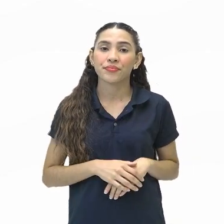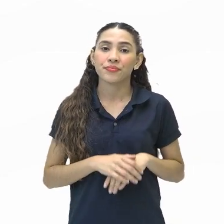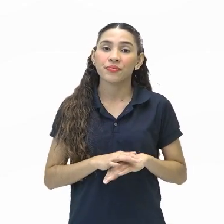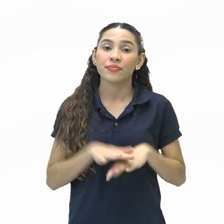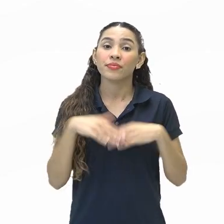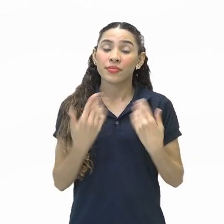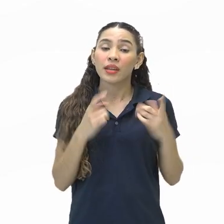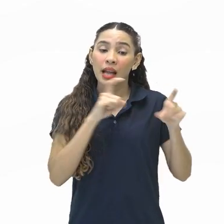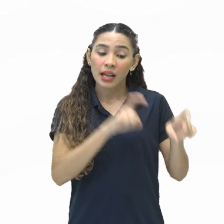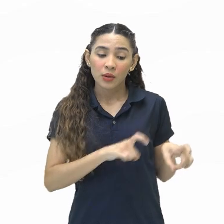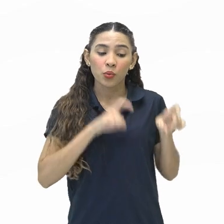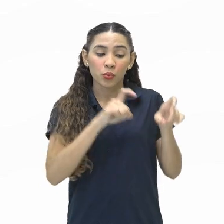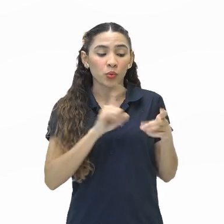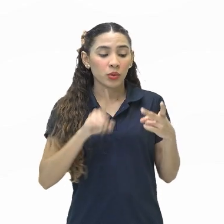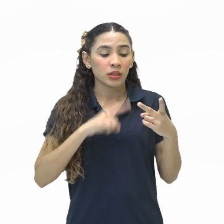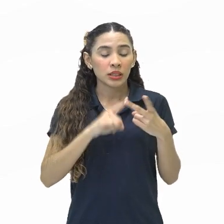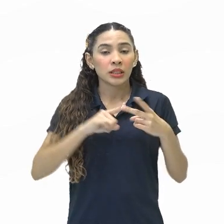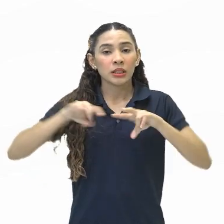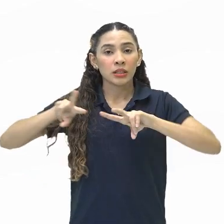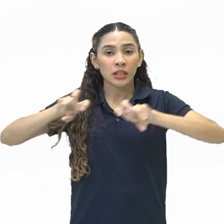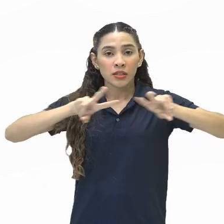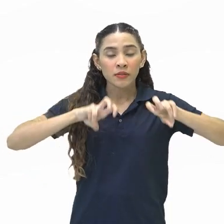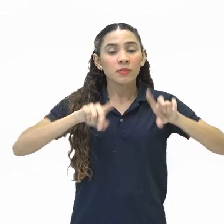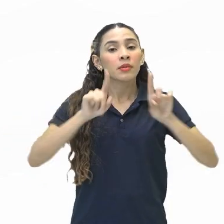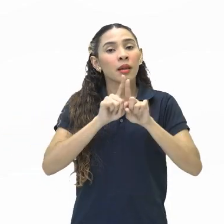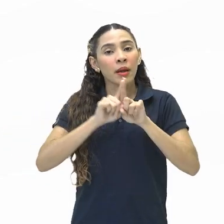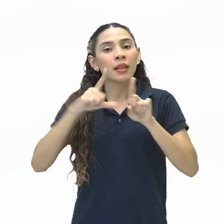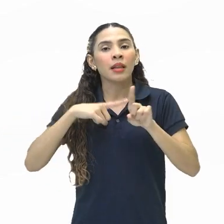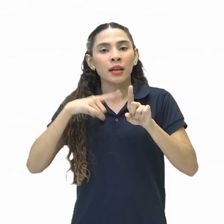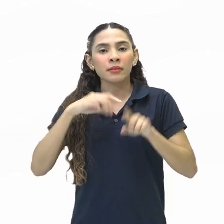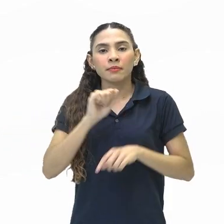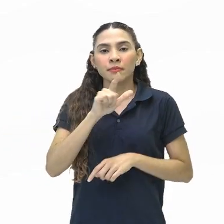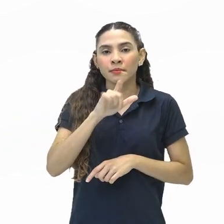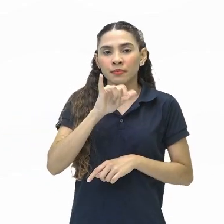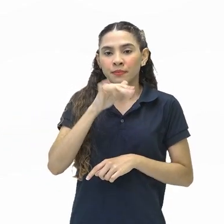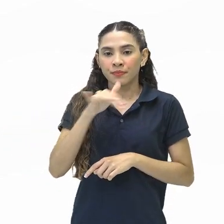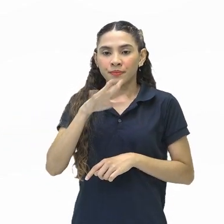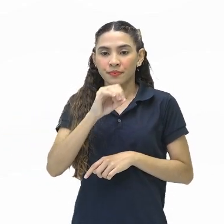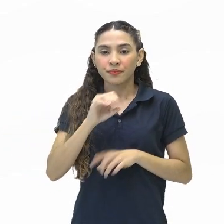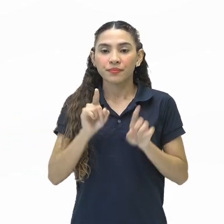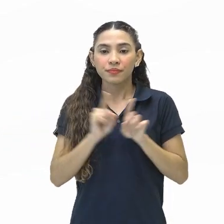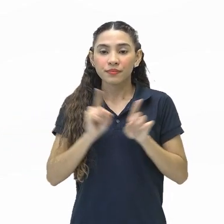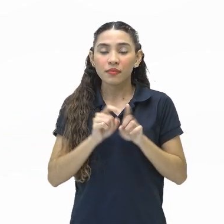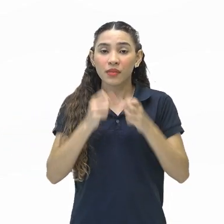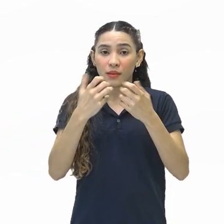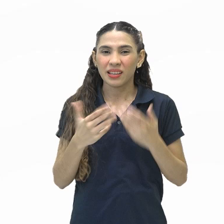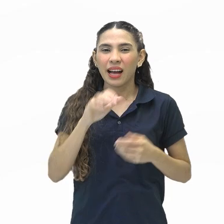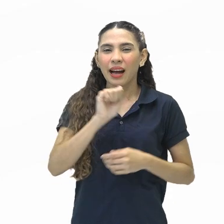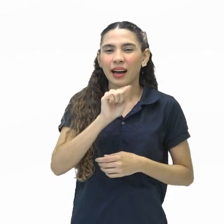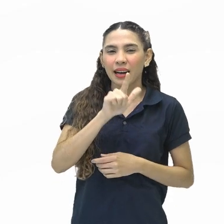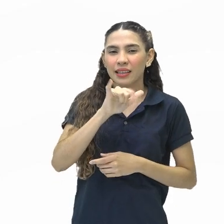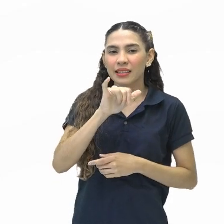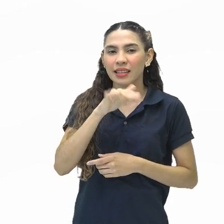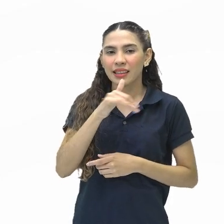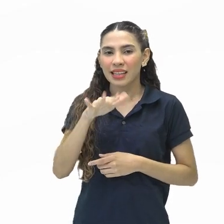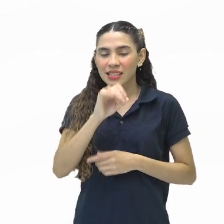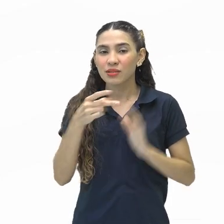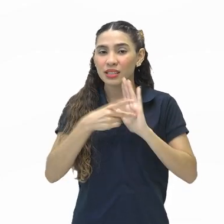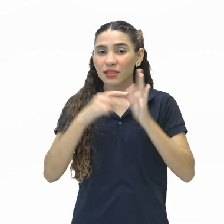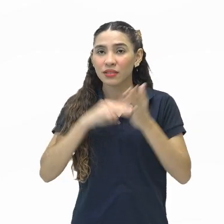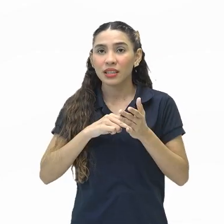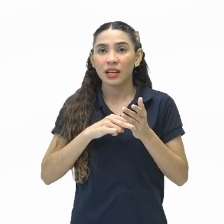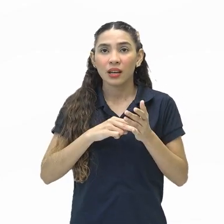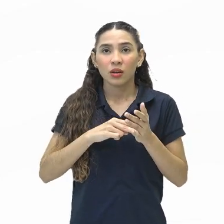Na agricultura, no extrativismo, também há uma alienação ali. Quando eu falo de alienação, eu estou falando que o trabalho